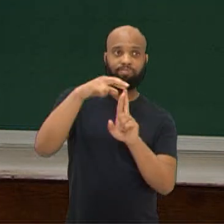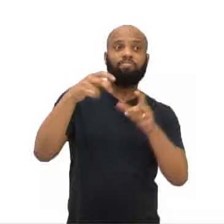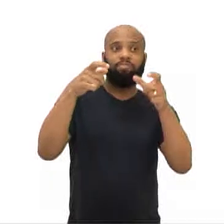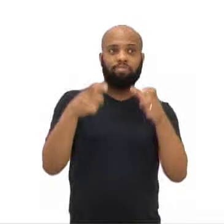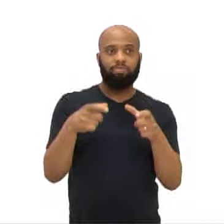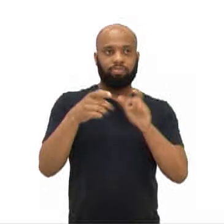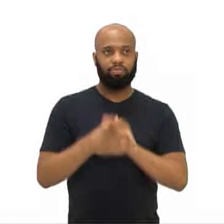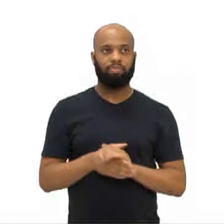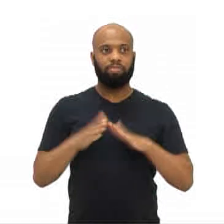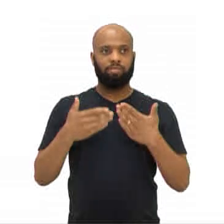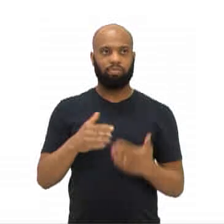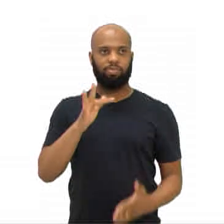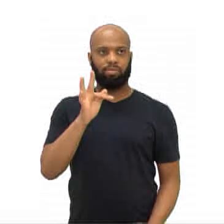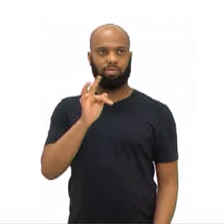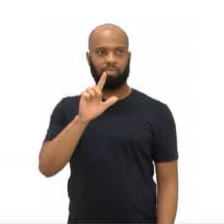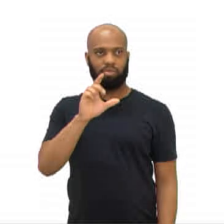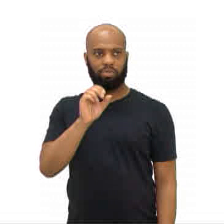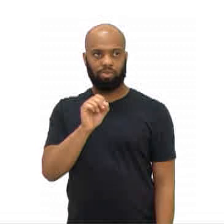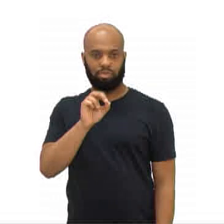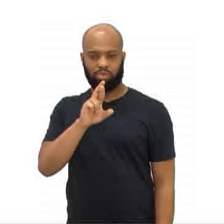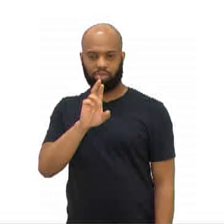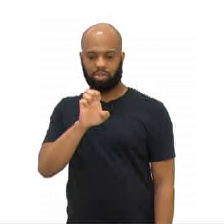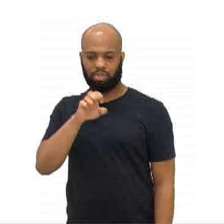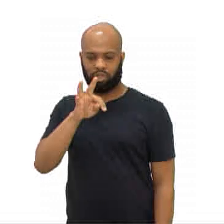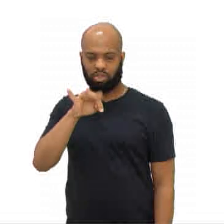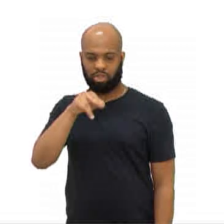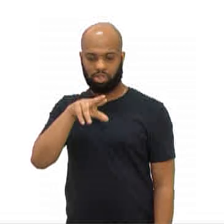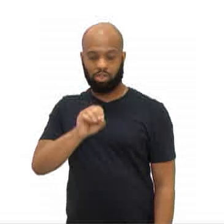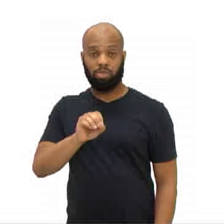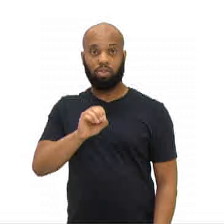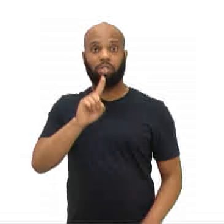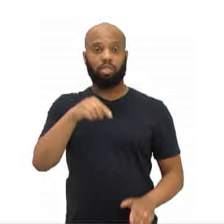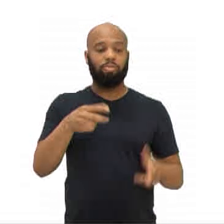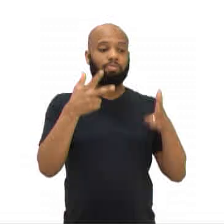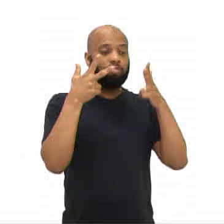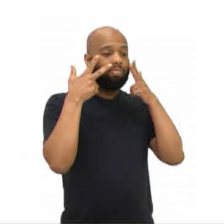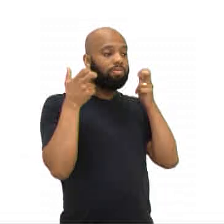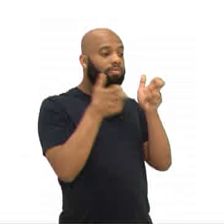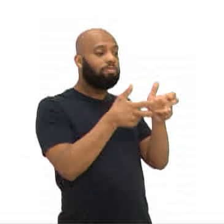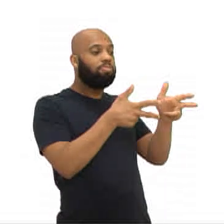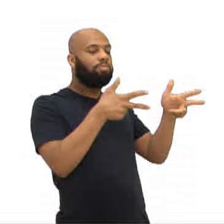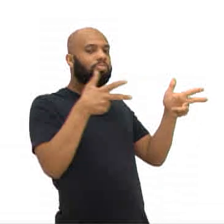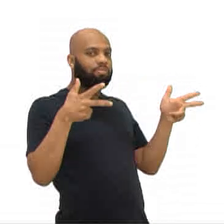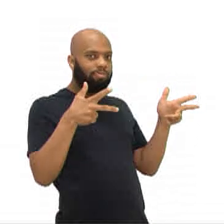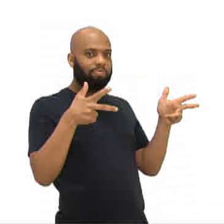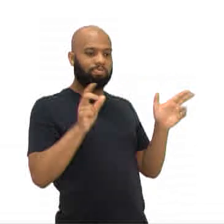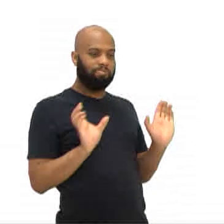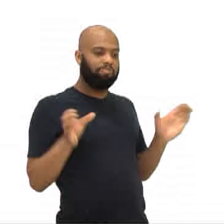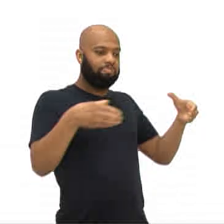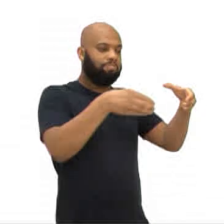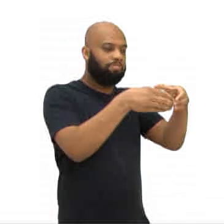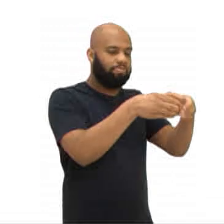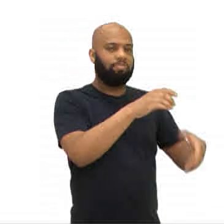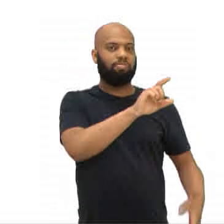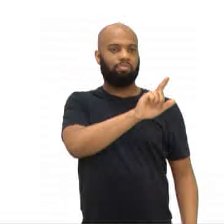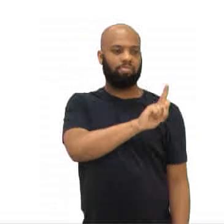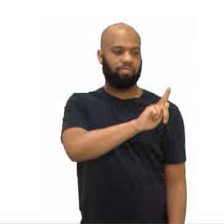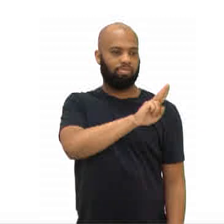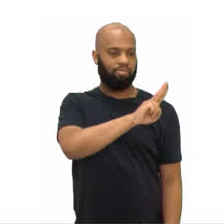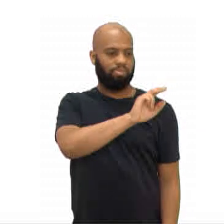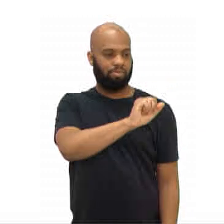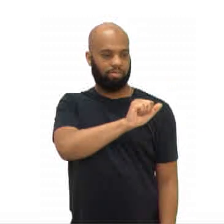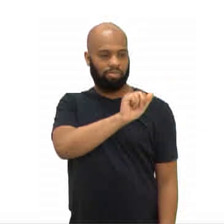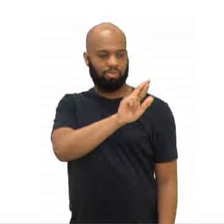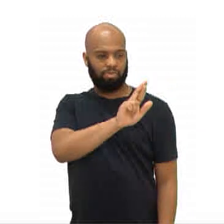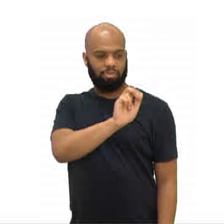bibliográfica. Florentino é um sujeito, um senhor indígena guarani. Então, num projeto feito no Paraná, foi